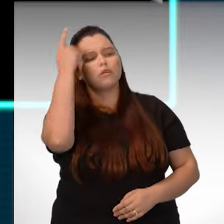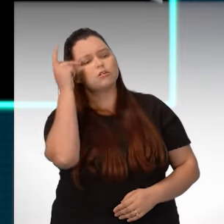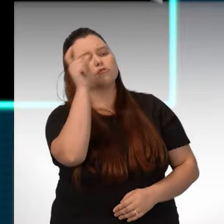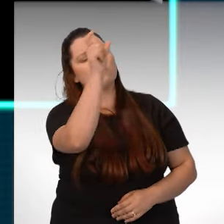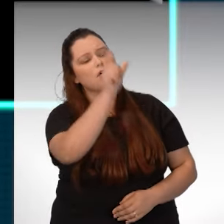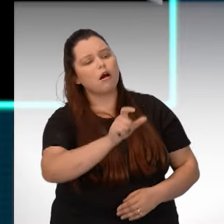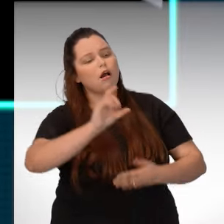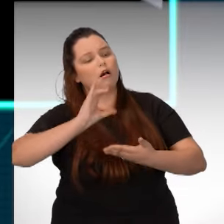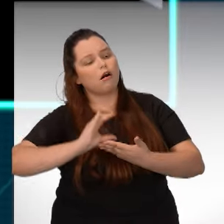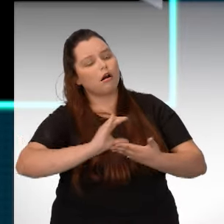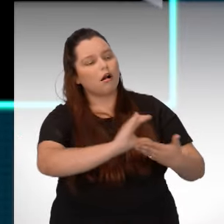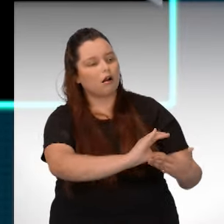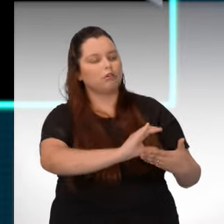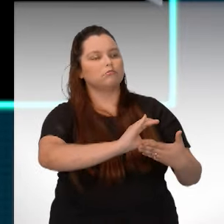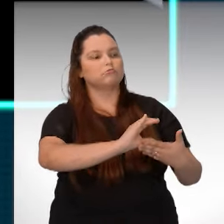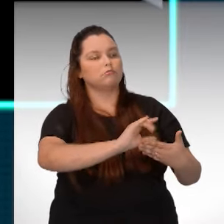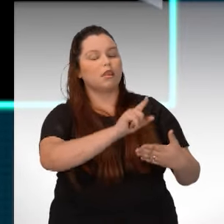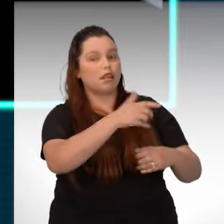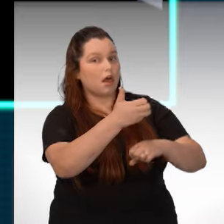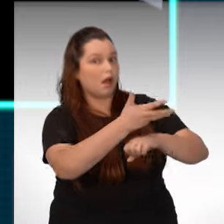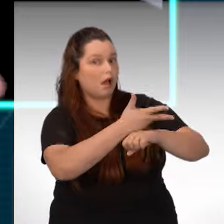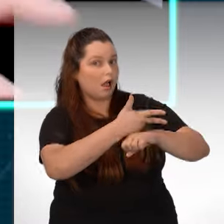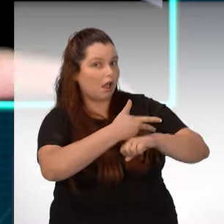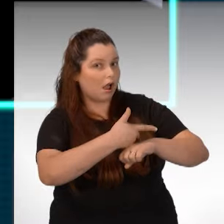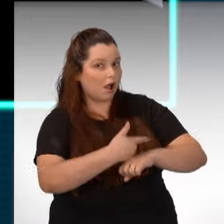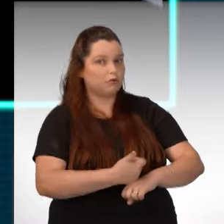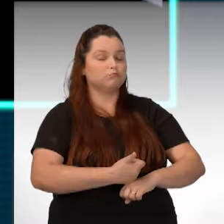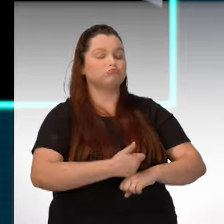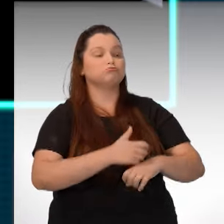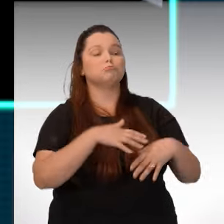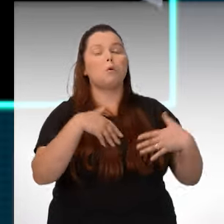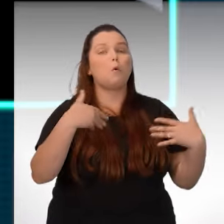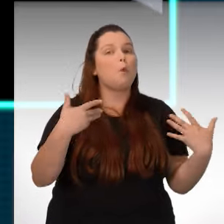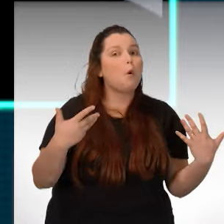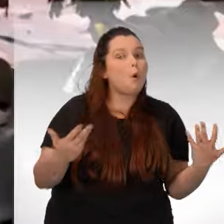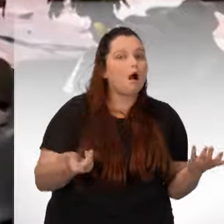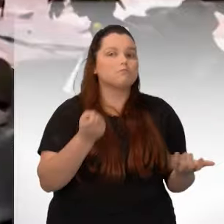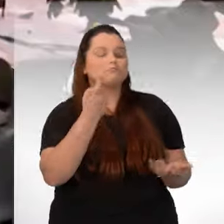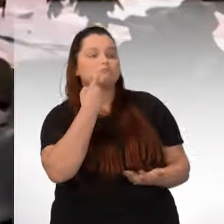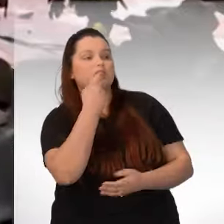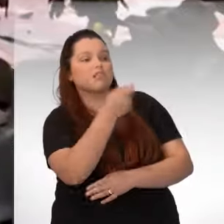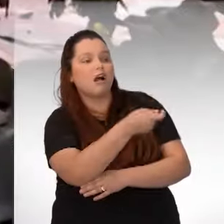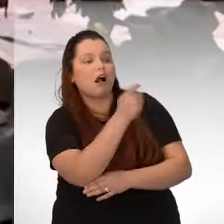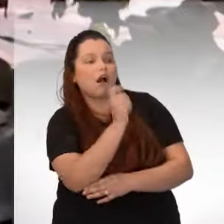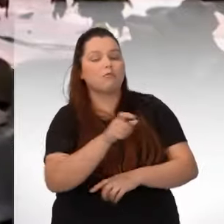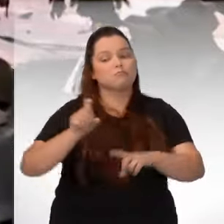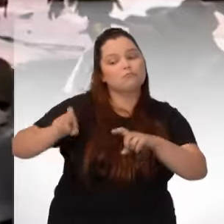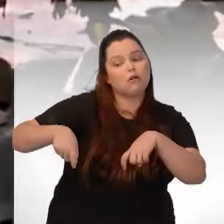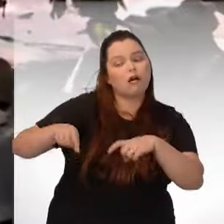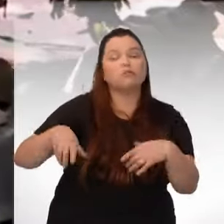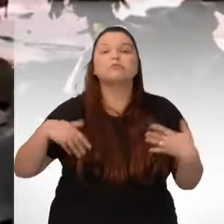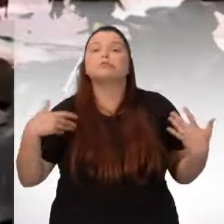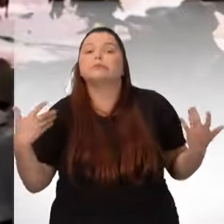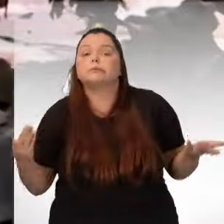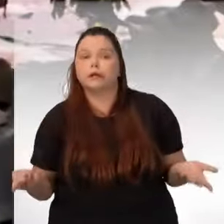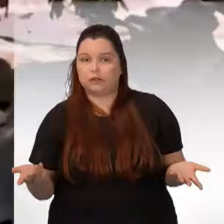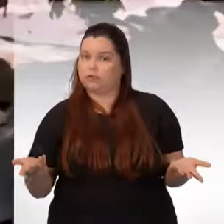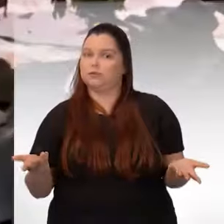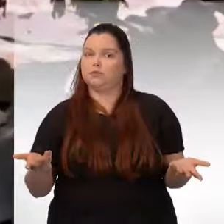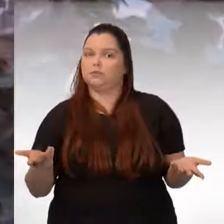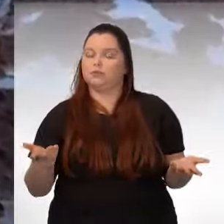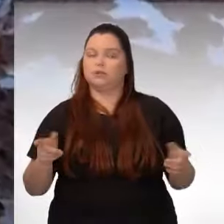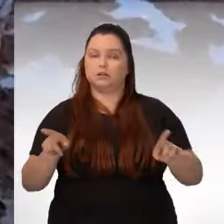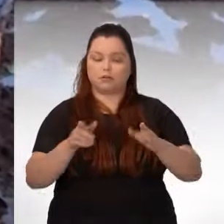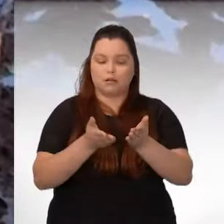ser indenizadas, as categorias? As classes de pessoas, pescadores, ribeirinhos,